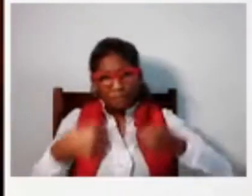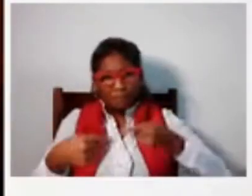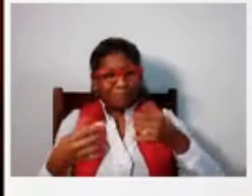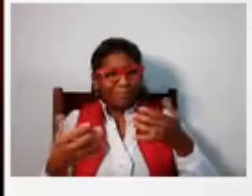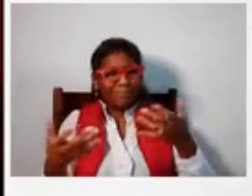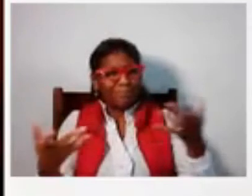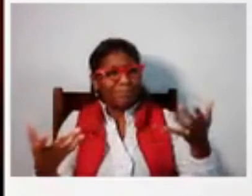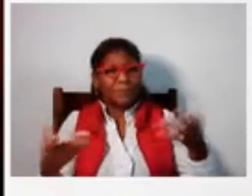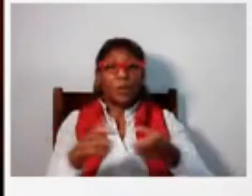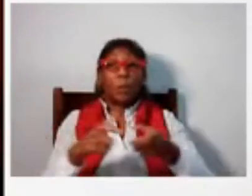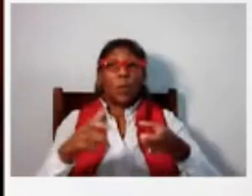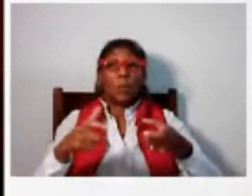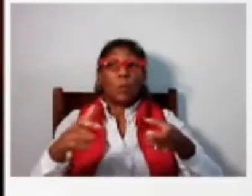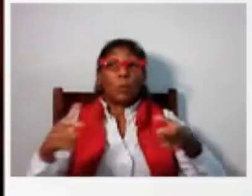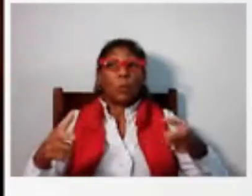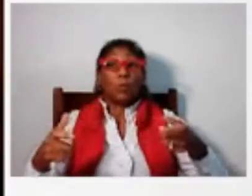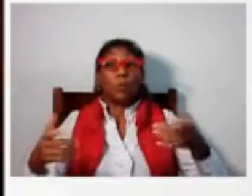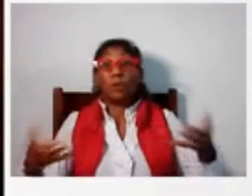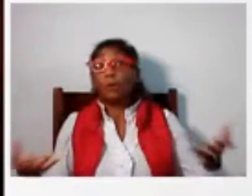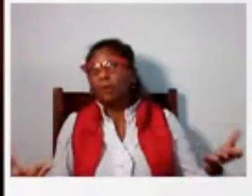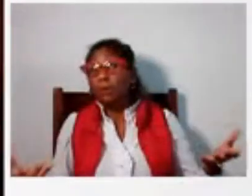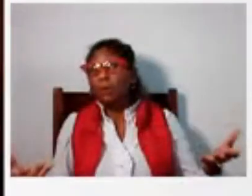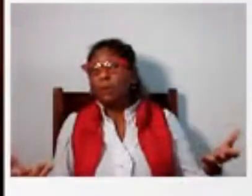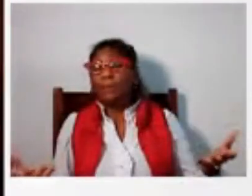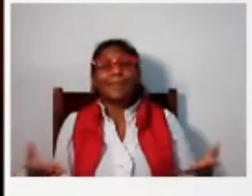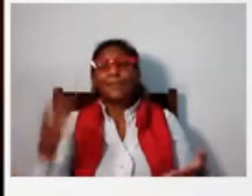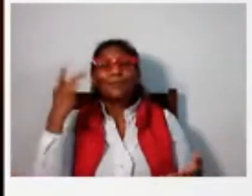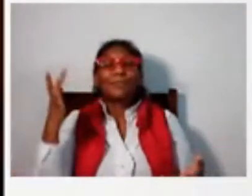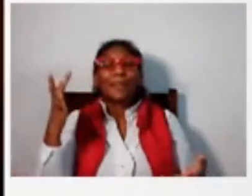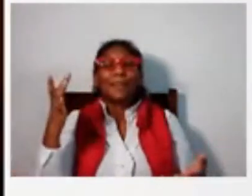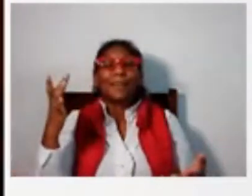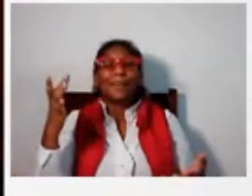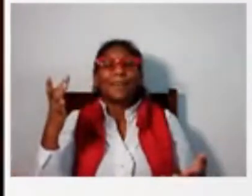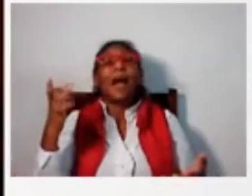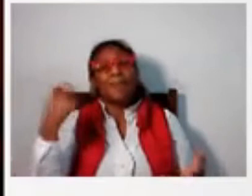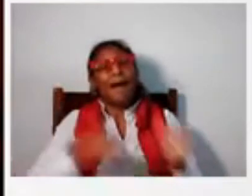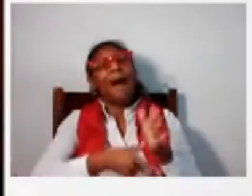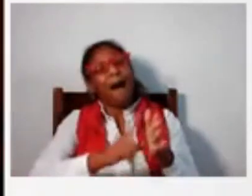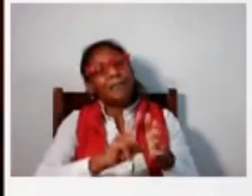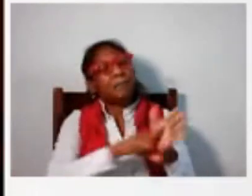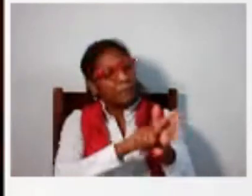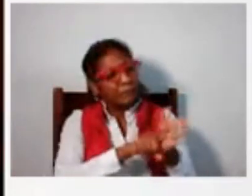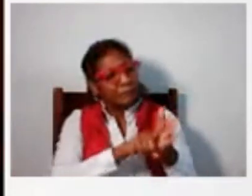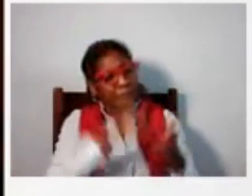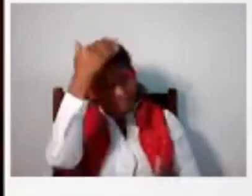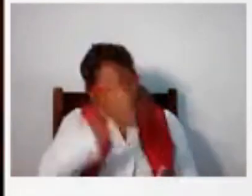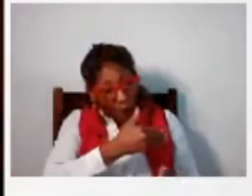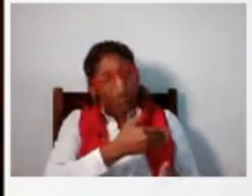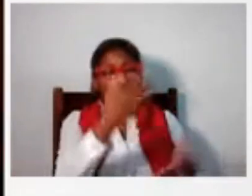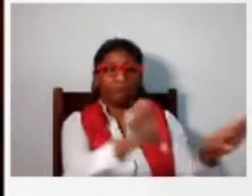um aumento de incidência, seria uma irresponsabilidade. Ou seja, os indicadores mostram, eles